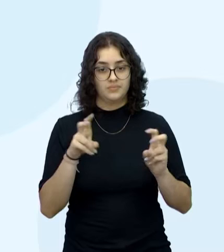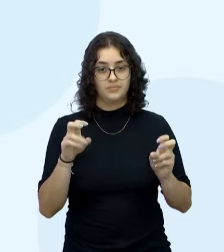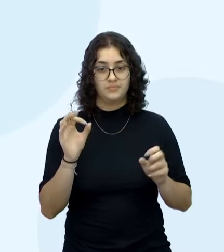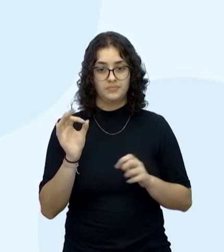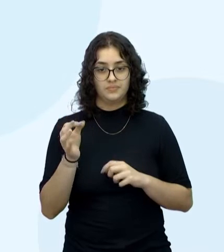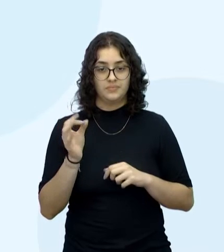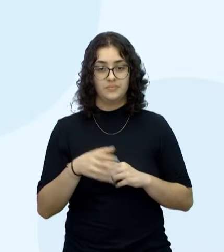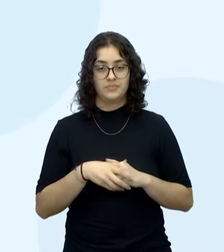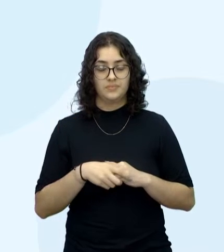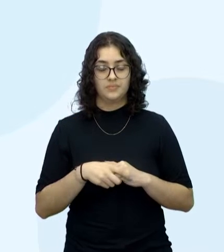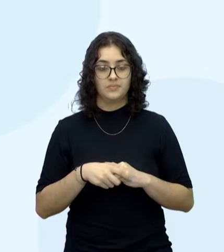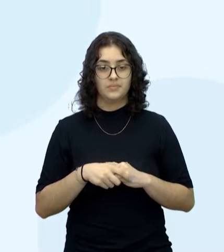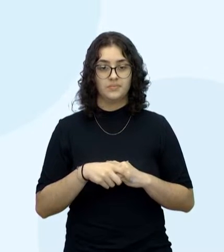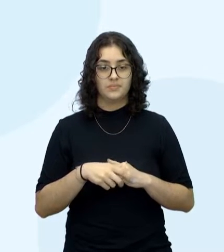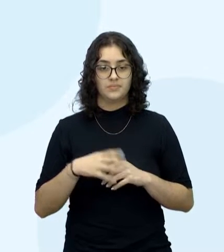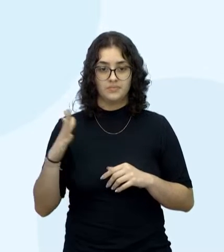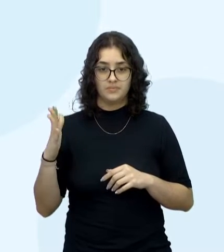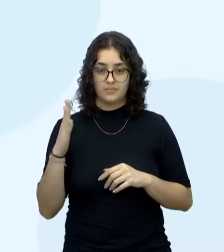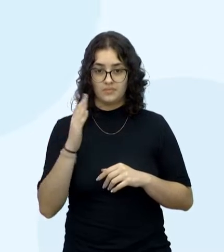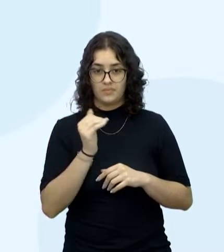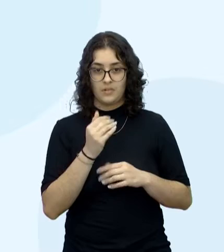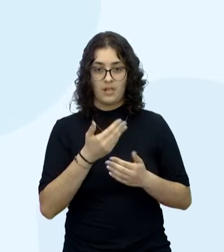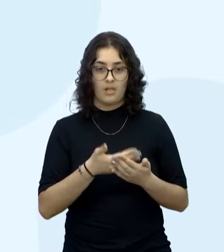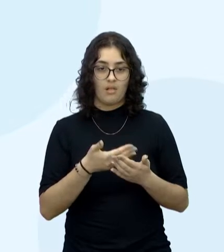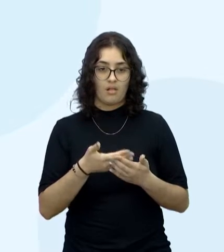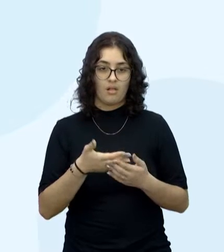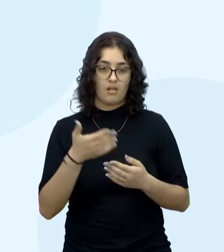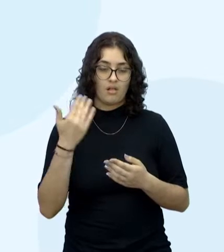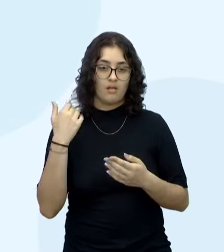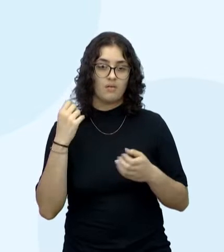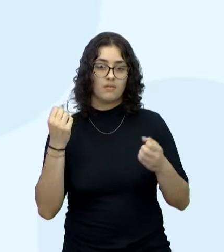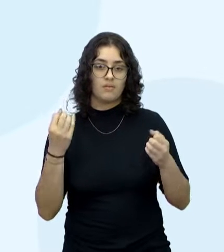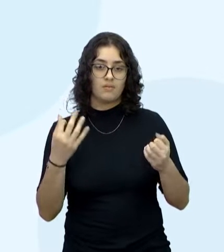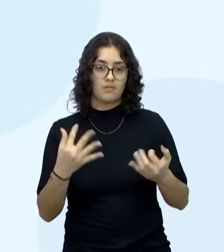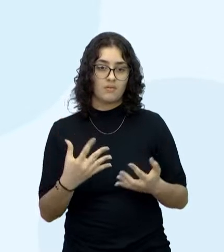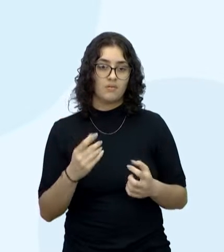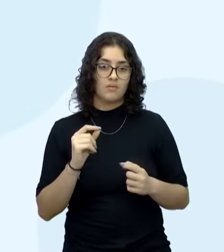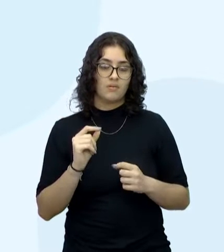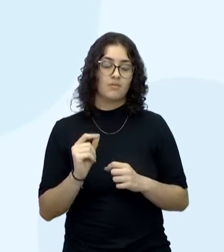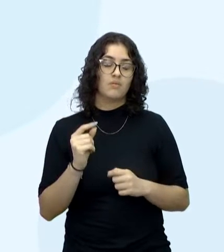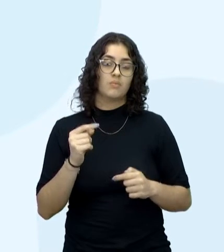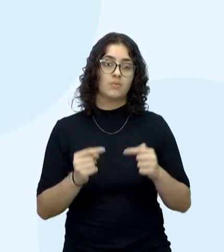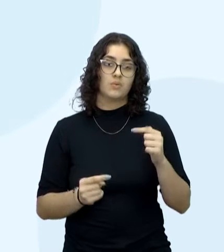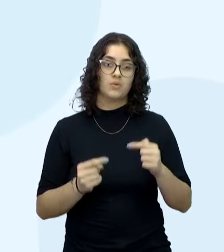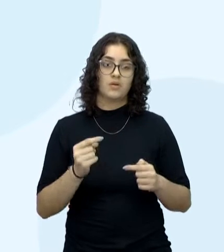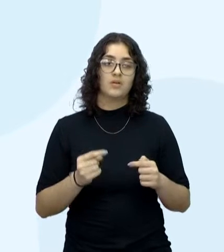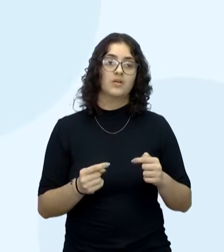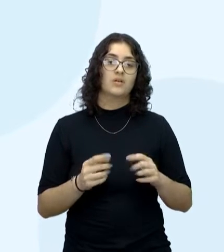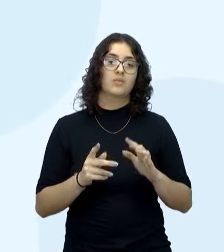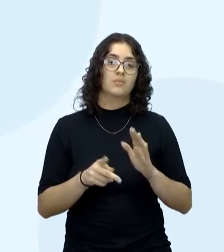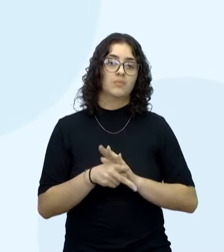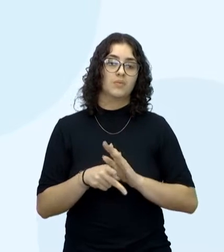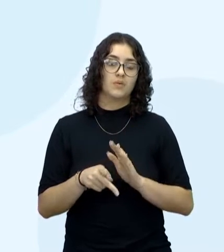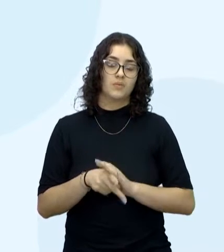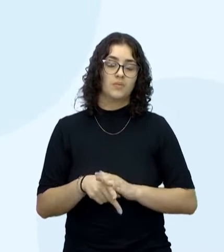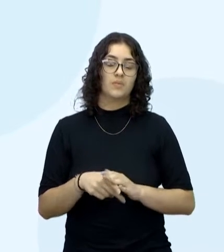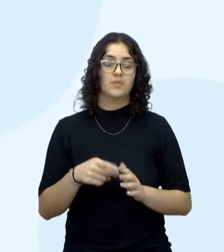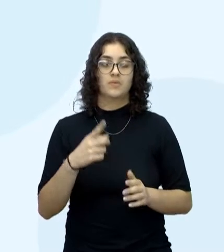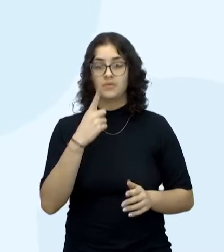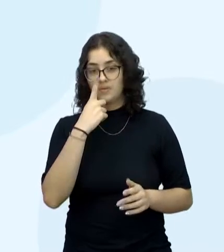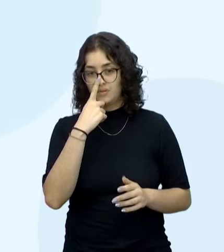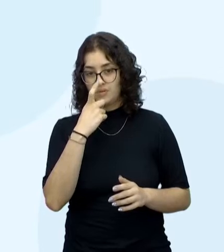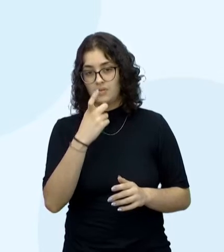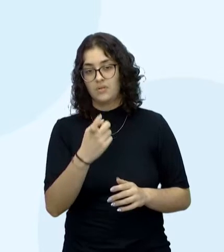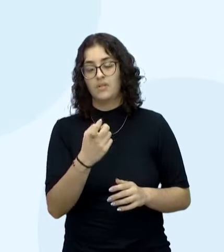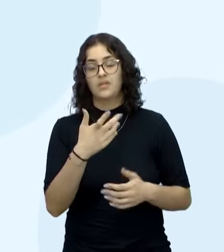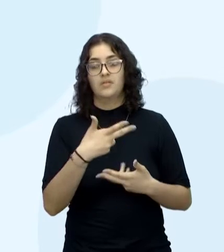estudos. Vamos lá. Aula passada eu expliquei aí, eu comentei sobre a Política Nacional dos Resíduos Sólidos, né, a sua importância